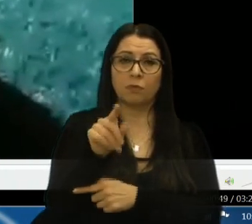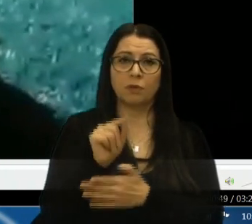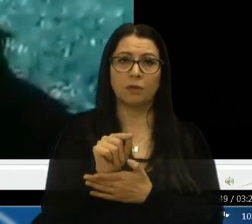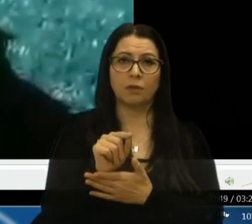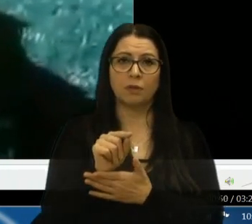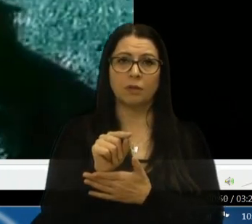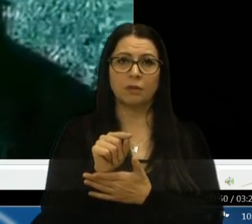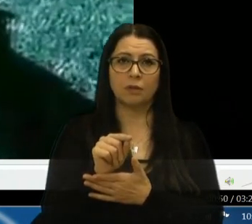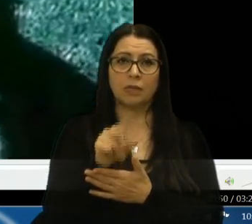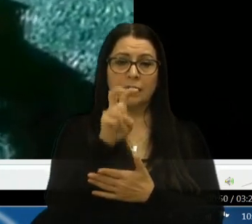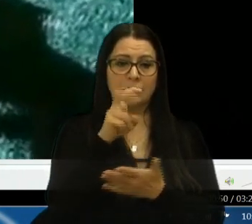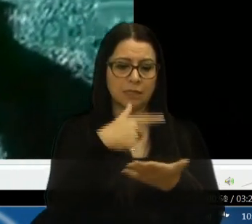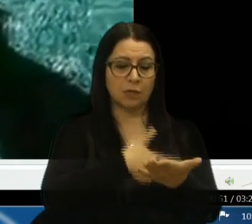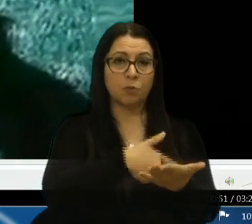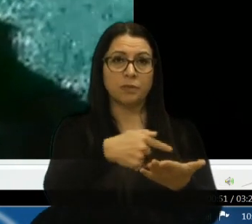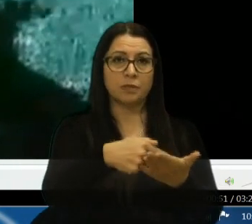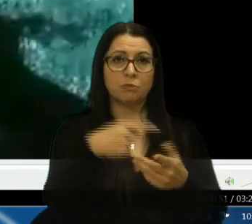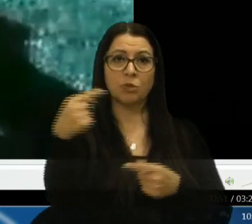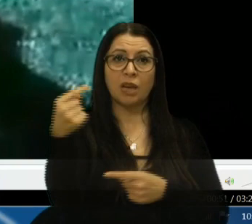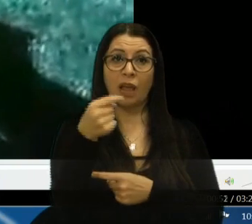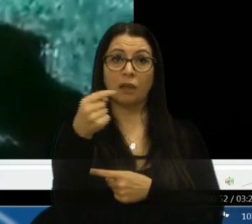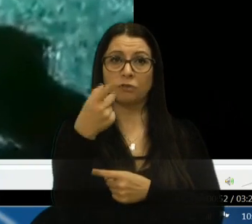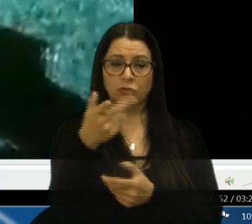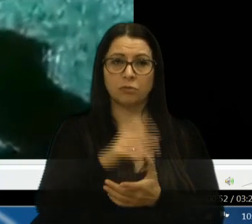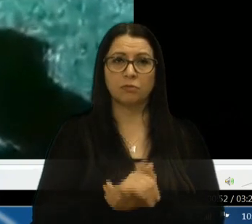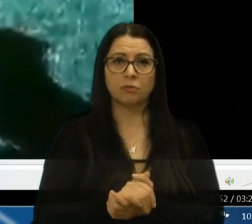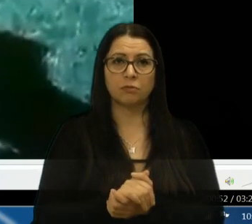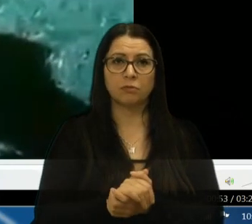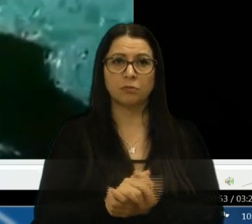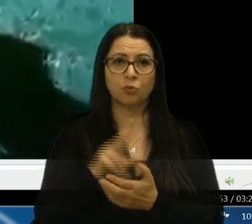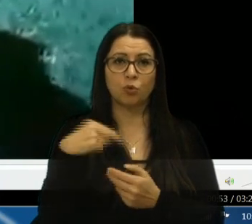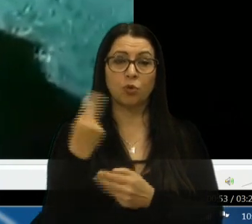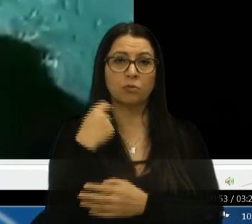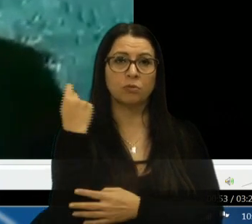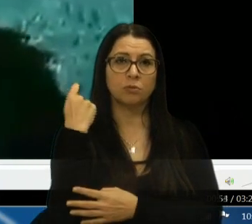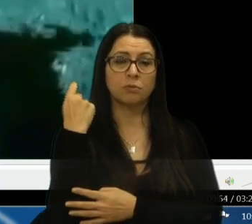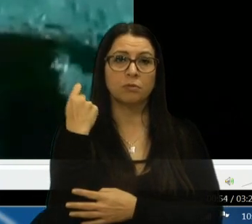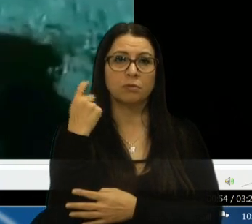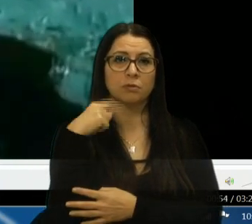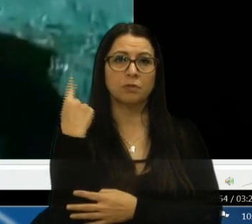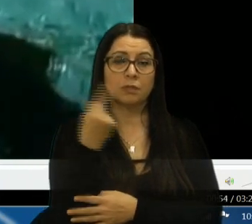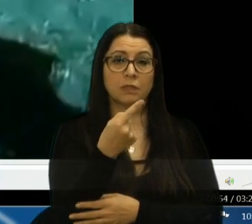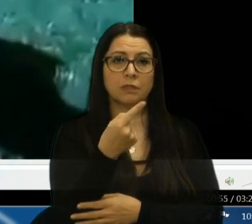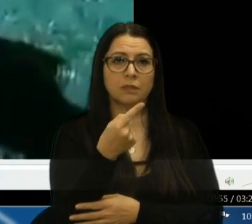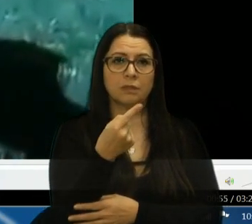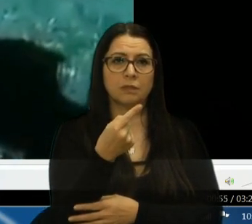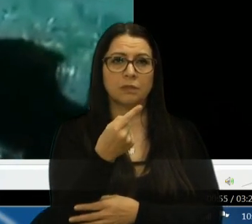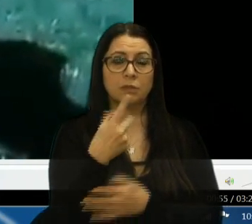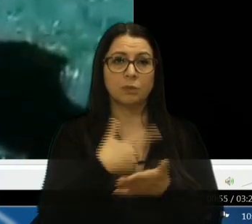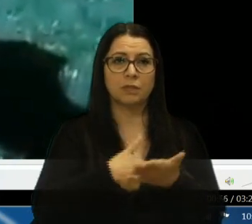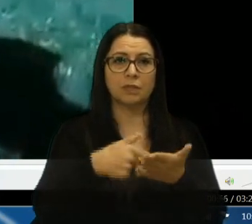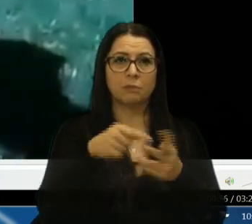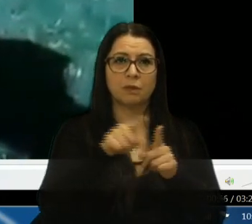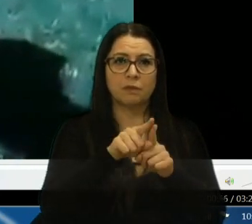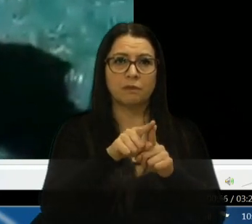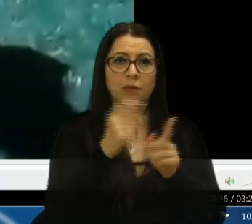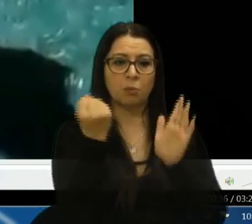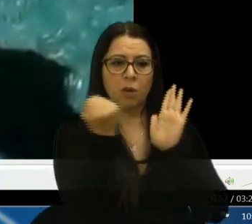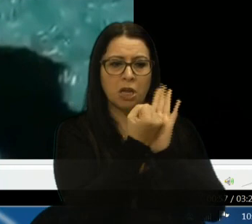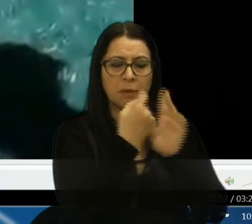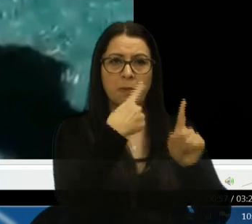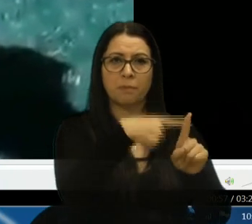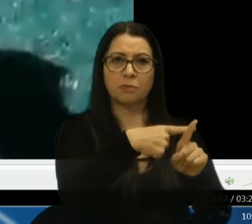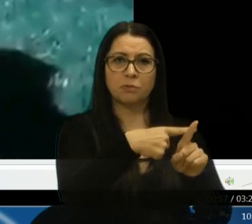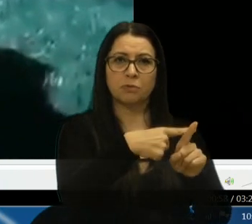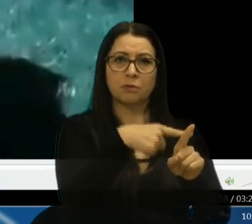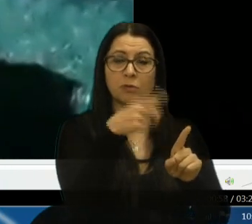Aqui deu 5 exames negativos no nosso Rio Grande do Sul, e daí no exame deles vem um carimbo positivo e não